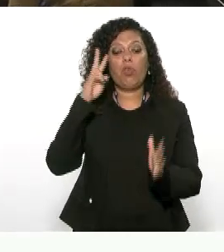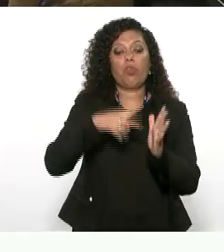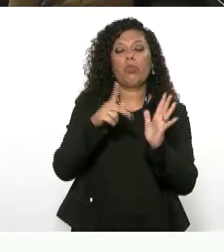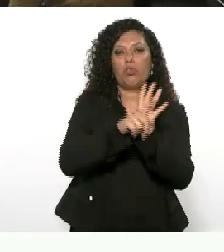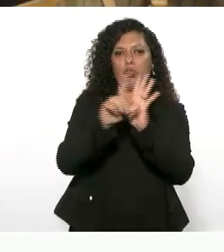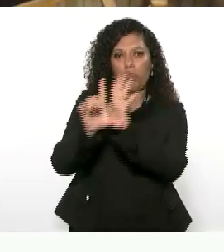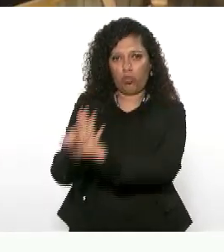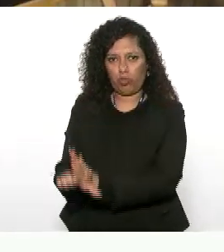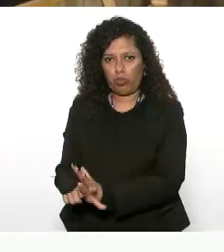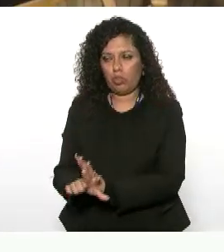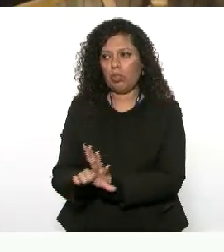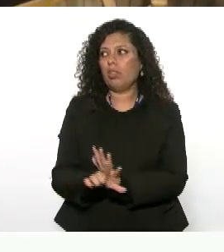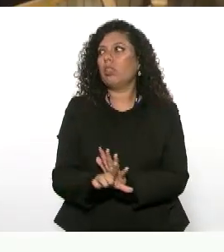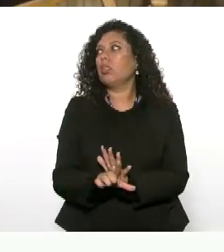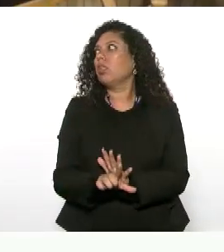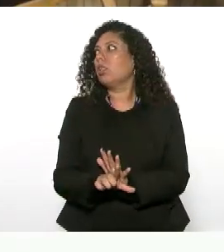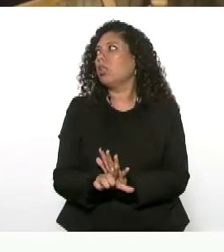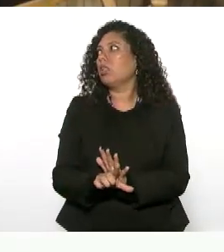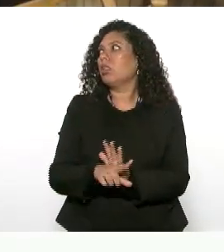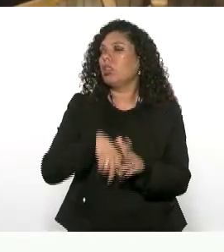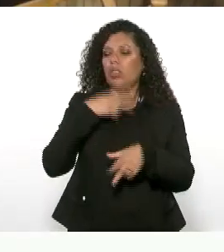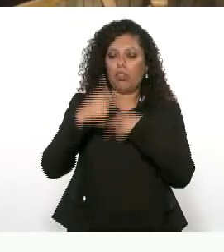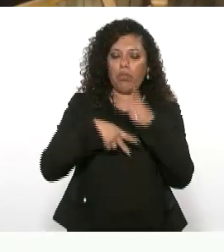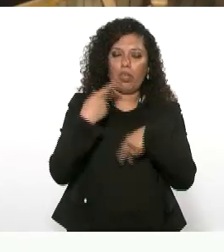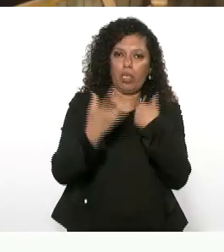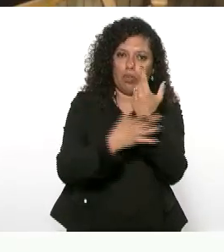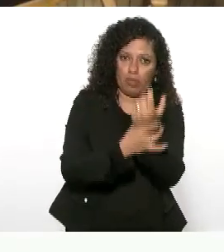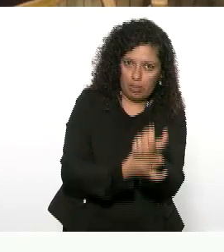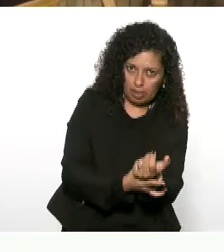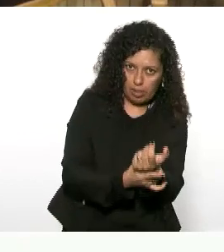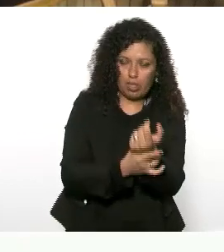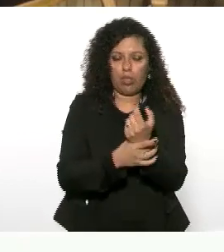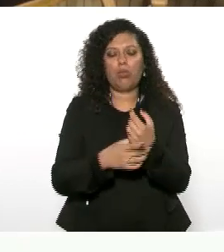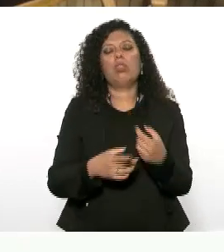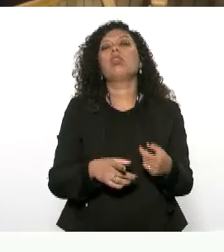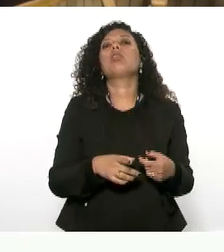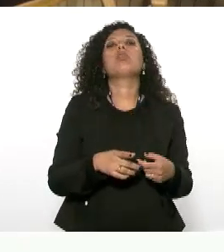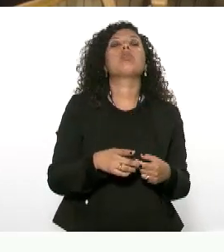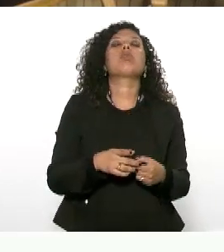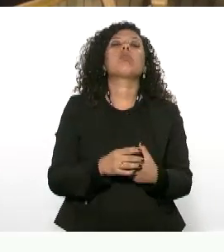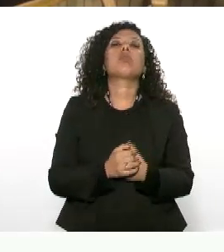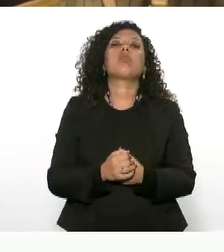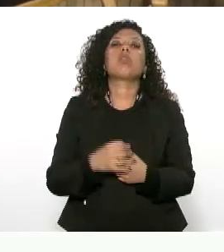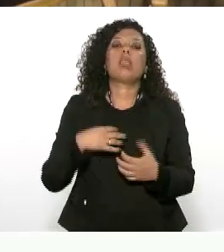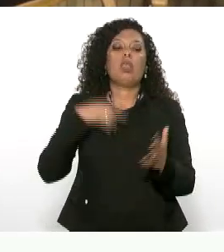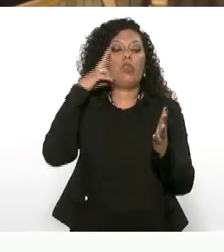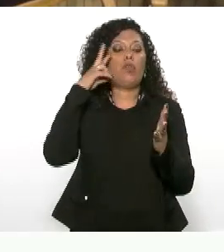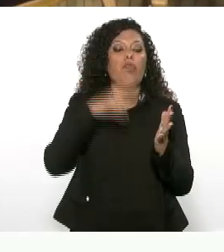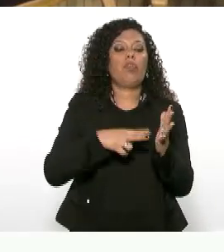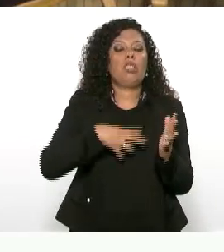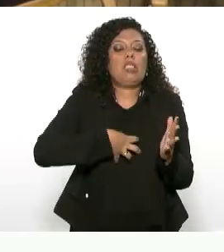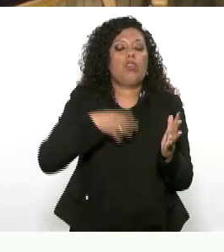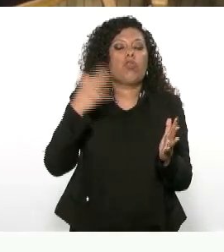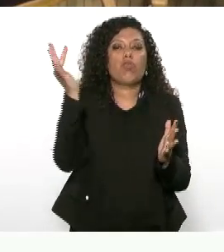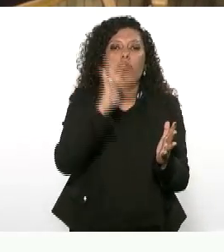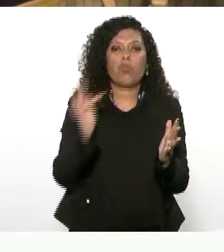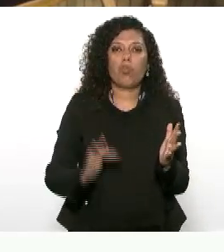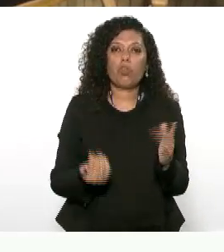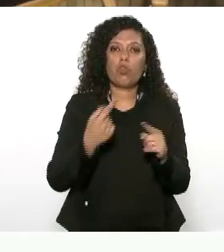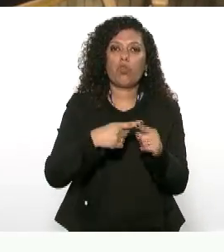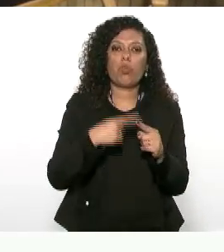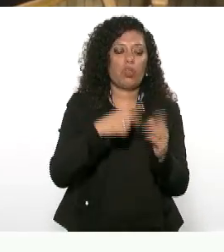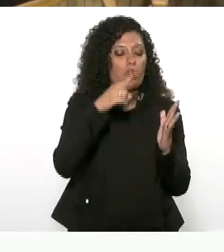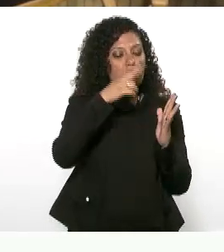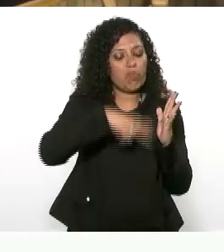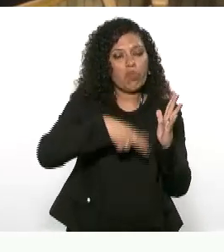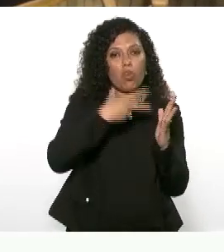lei que visa instituir o Plano Estadual de Segurança Pública e Defesa Social, fiquei muito feliz em ver